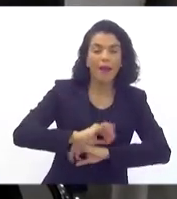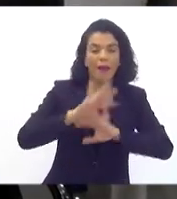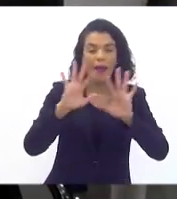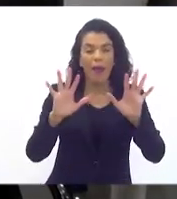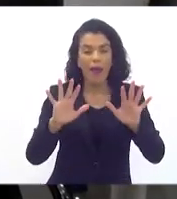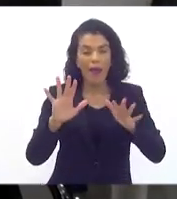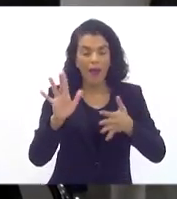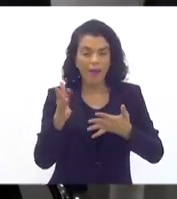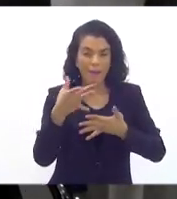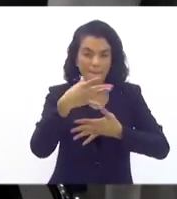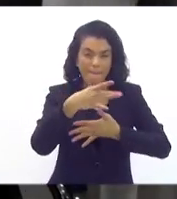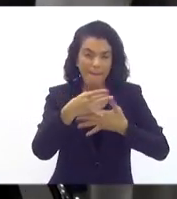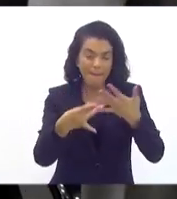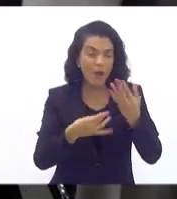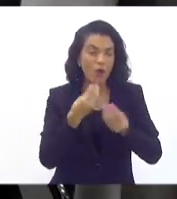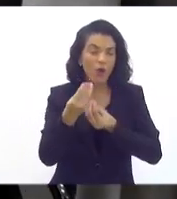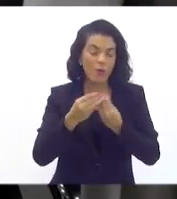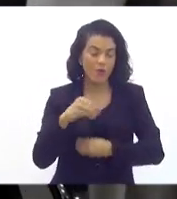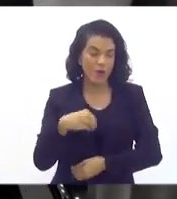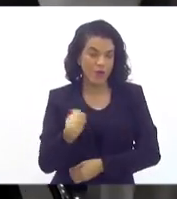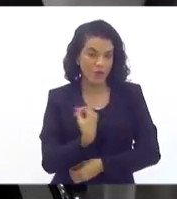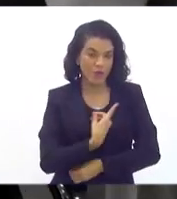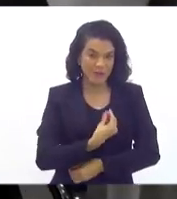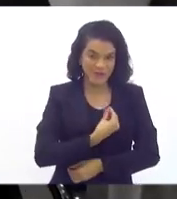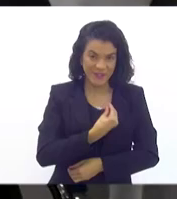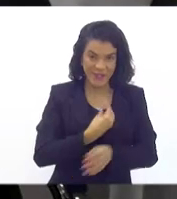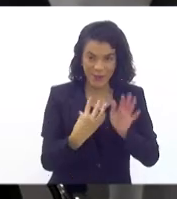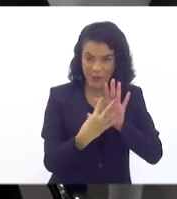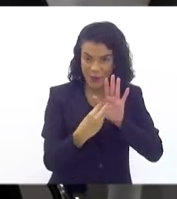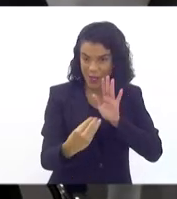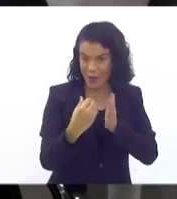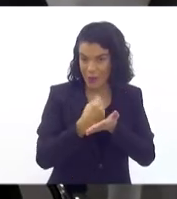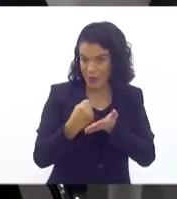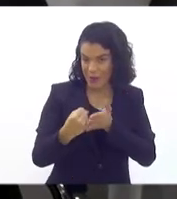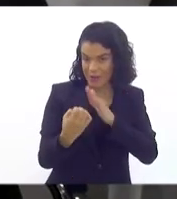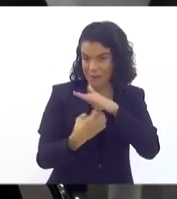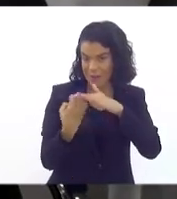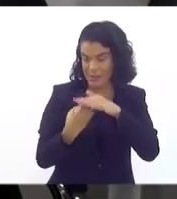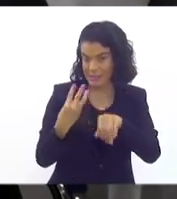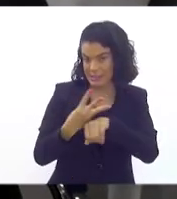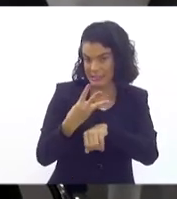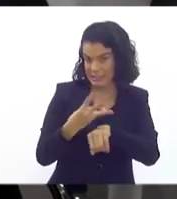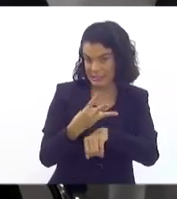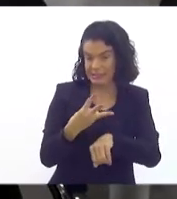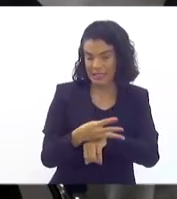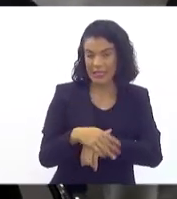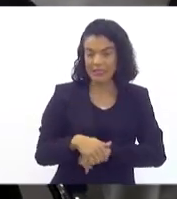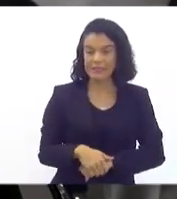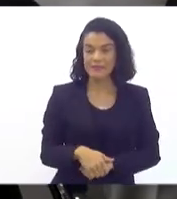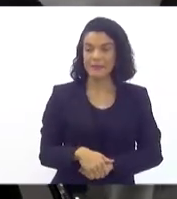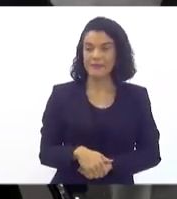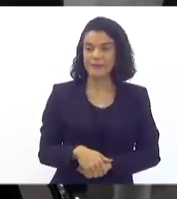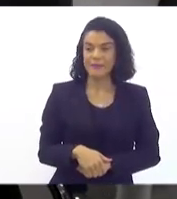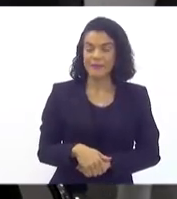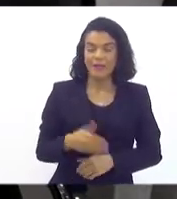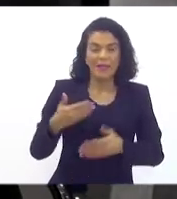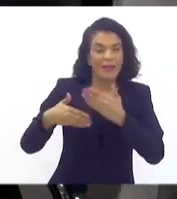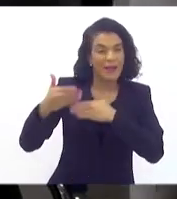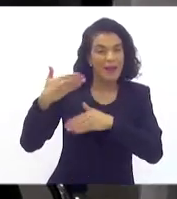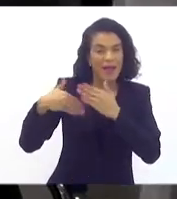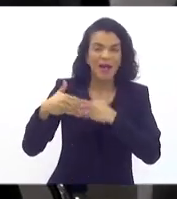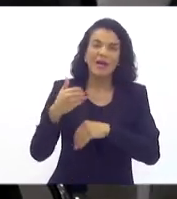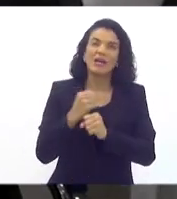seria a nossa vida com esse modelo de concessões nessa nova nessa nova perspectiva lá